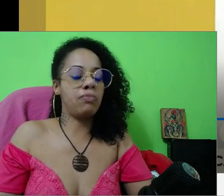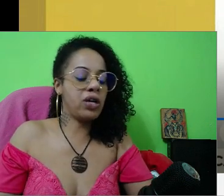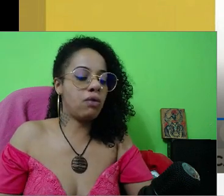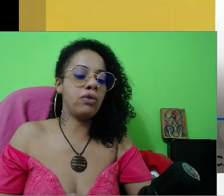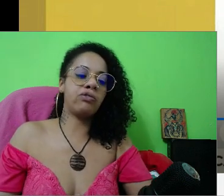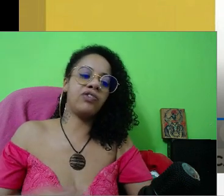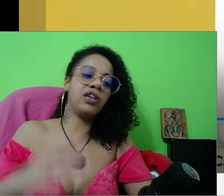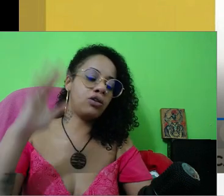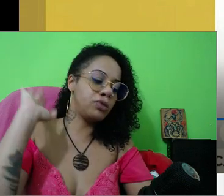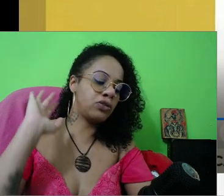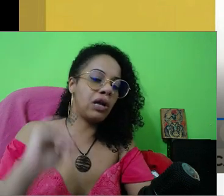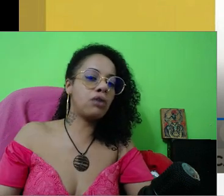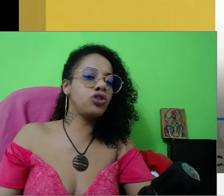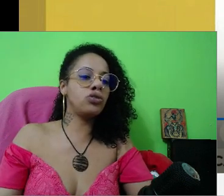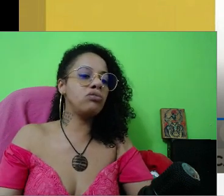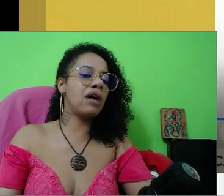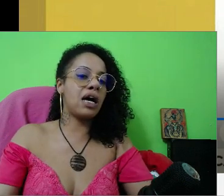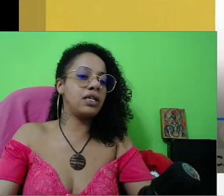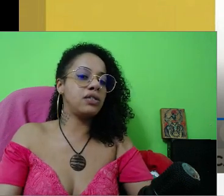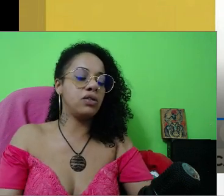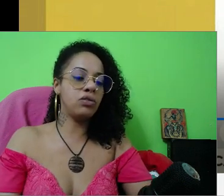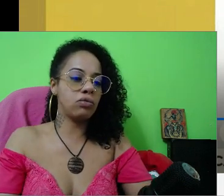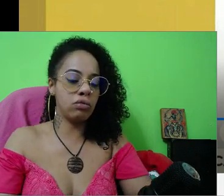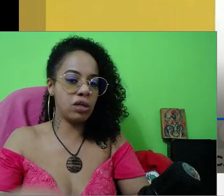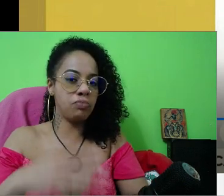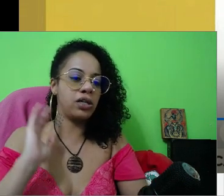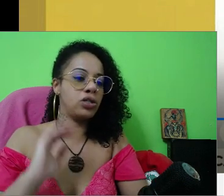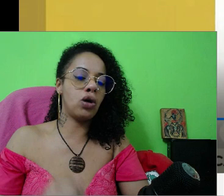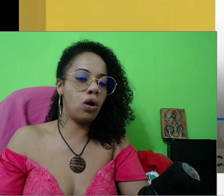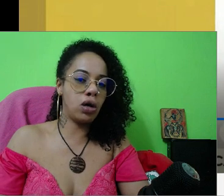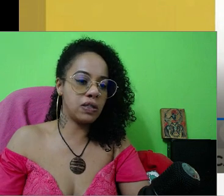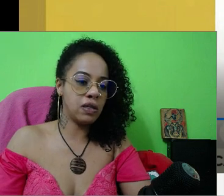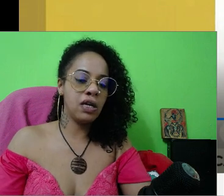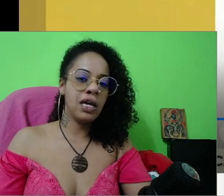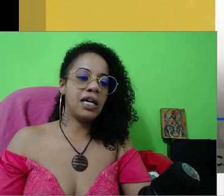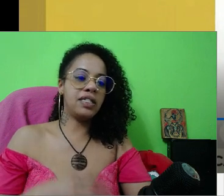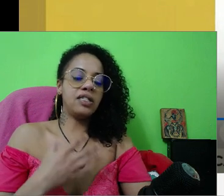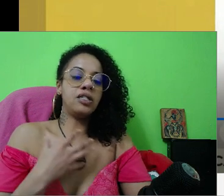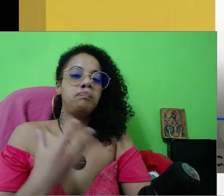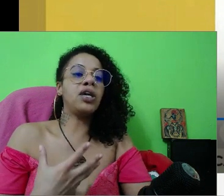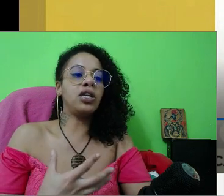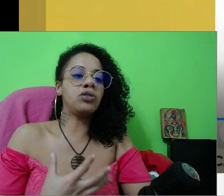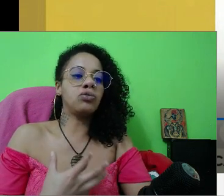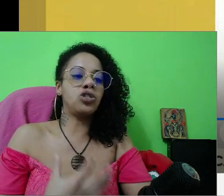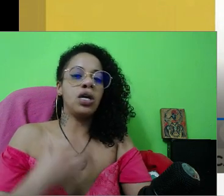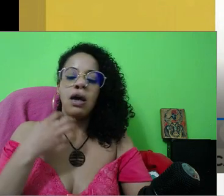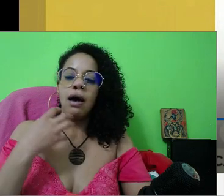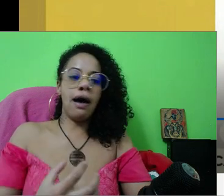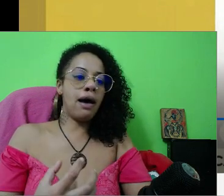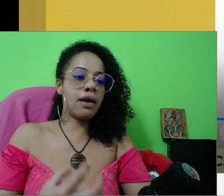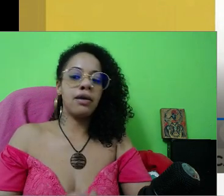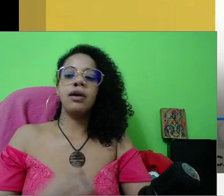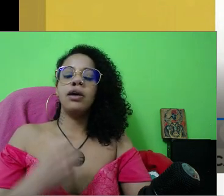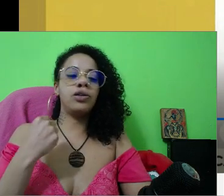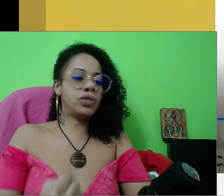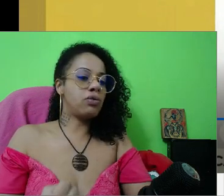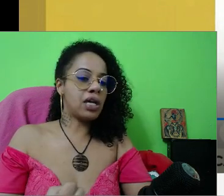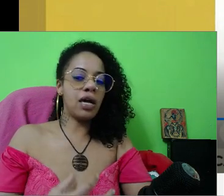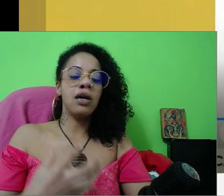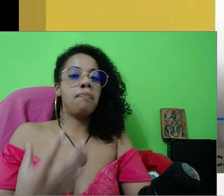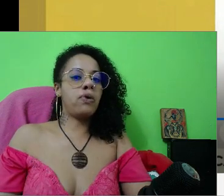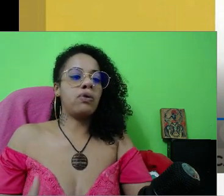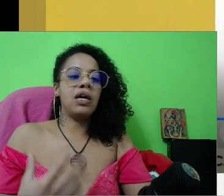na moral é o que eu falei começou lá com Jô Soares e Guimarães Rosa esse espírito de ai